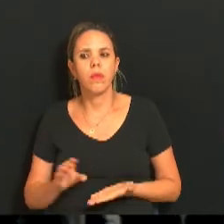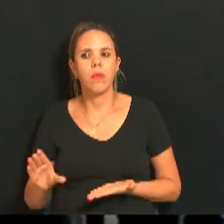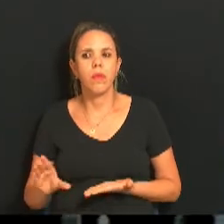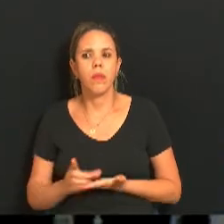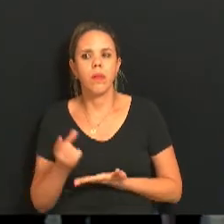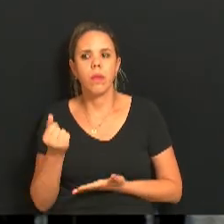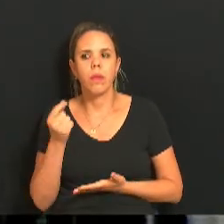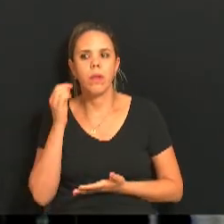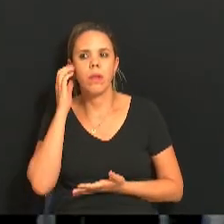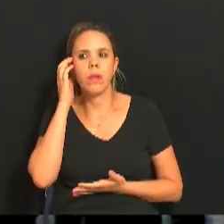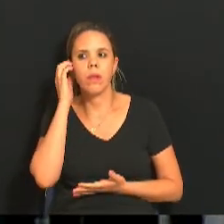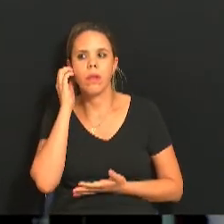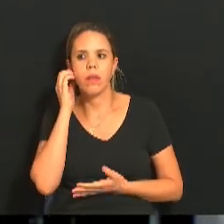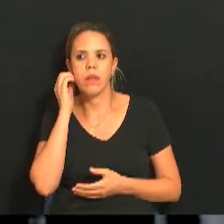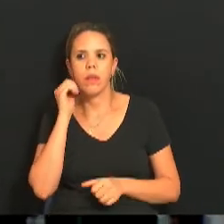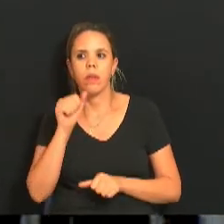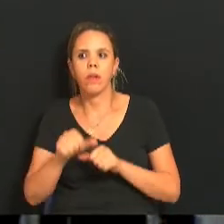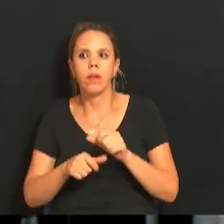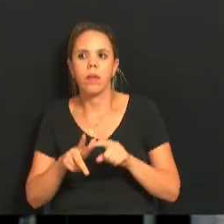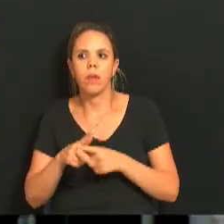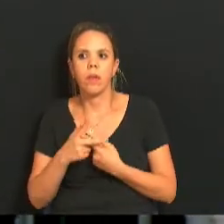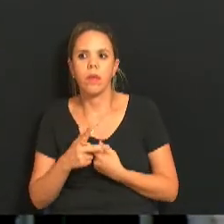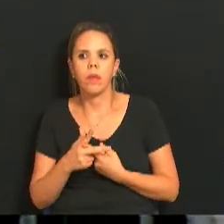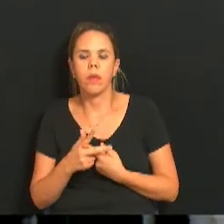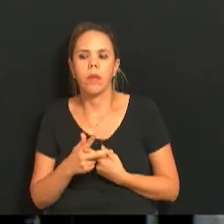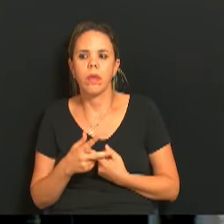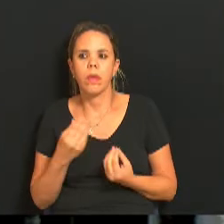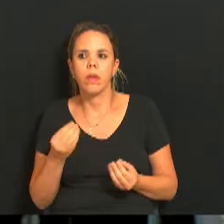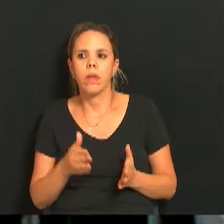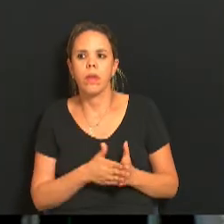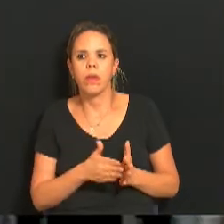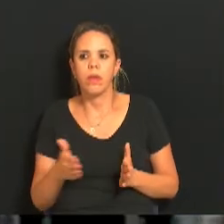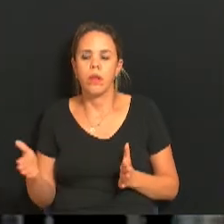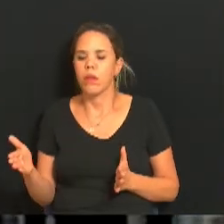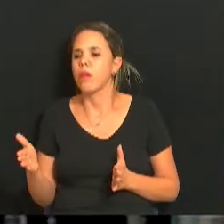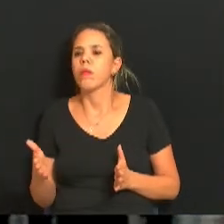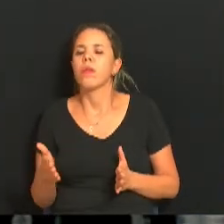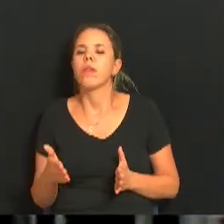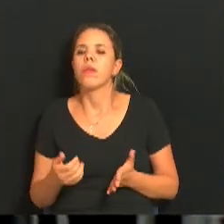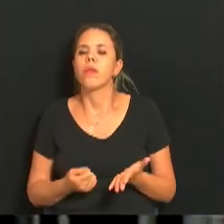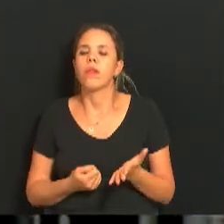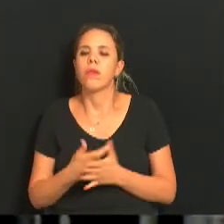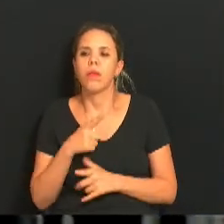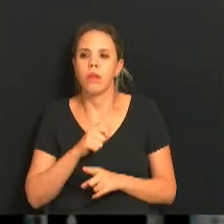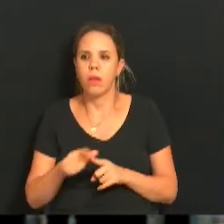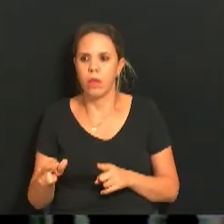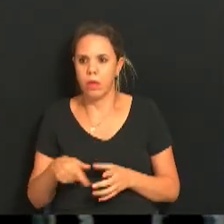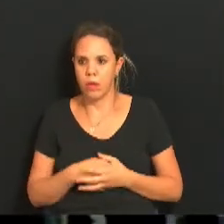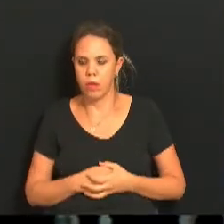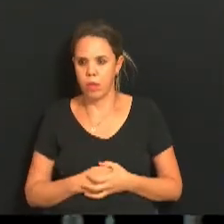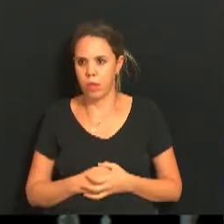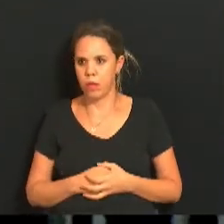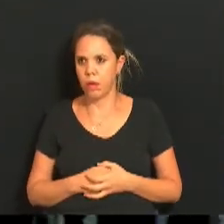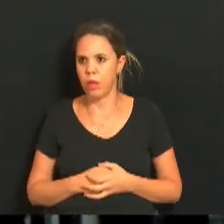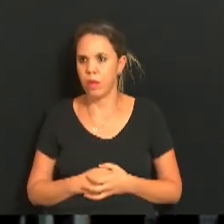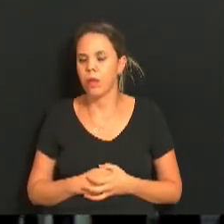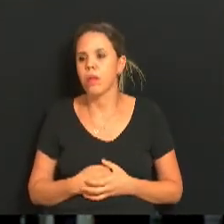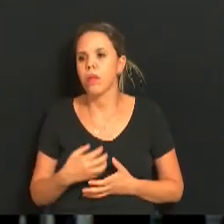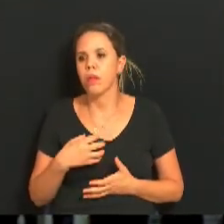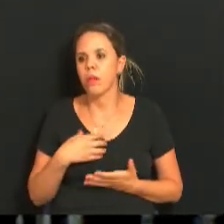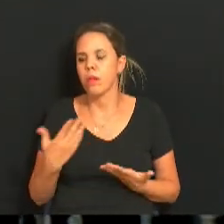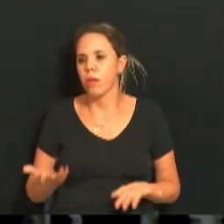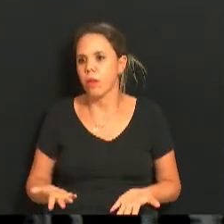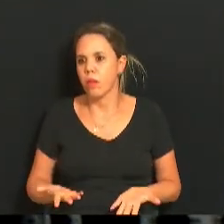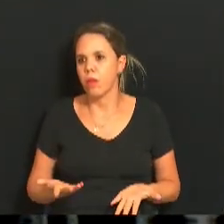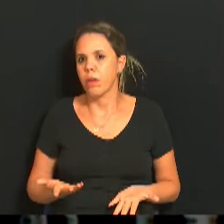foi usado para restauração ele contou como período de carência para pagamento Oi e esse é seria uma forma da